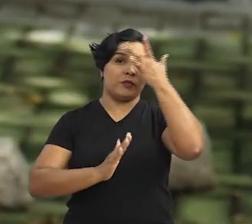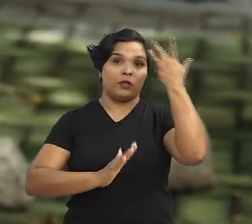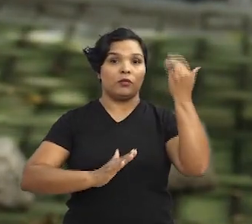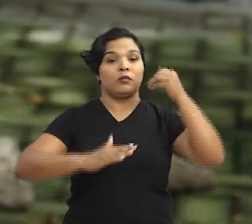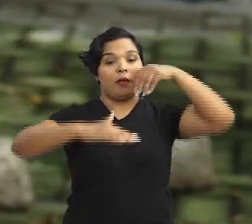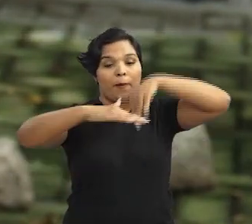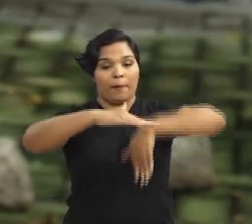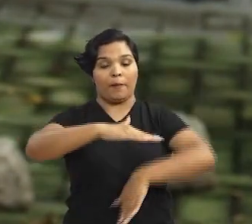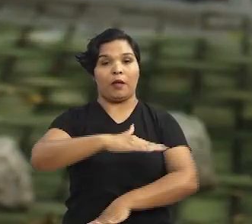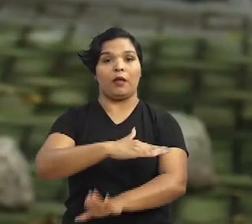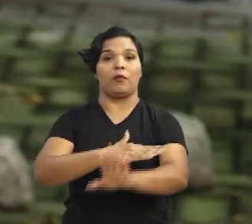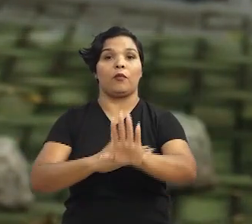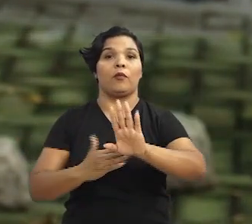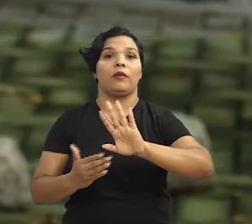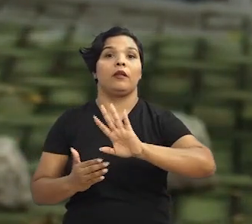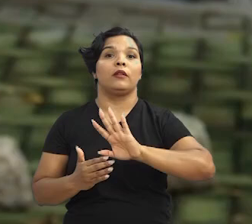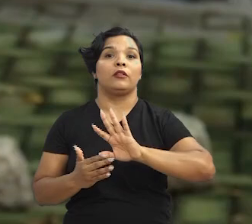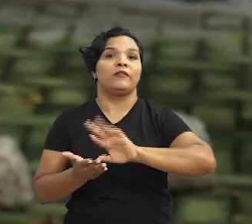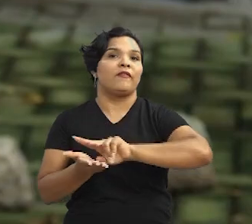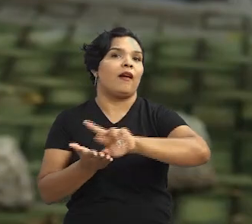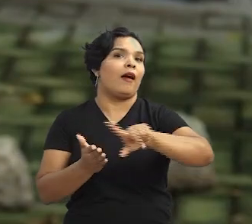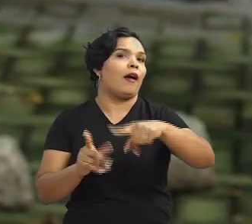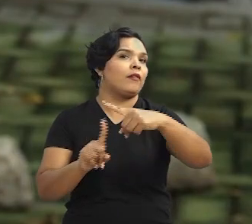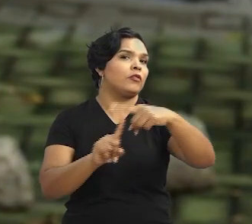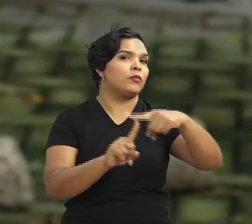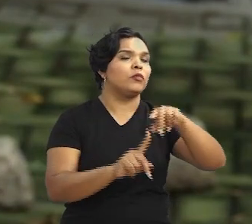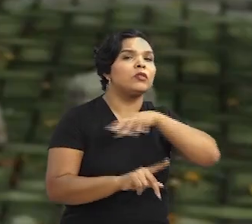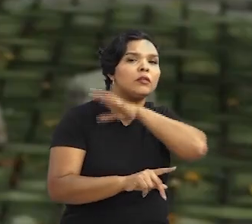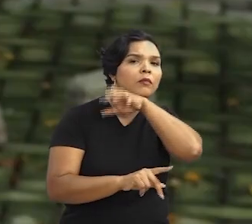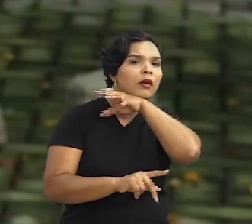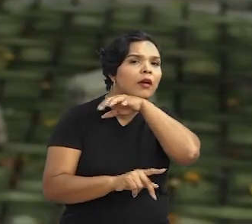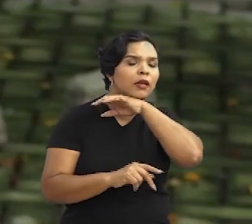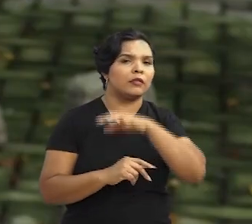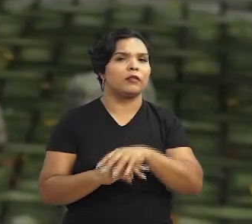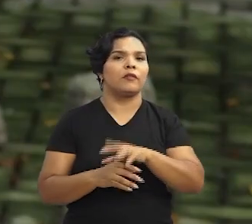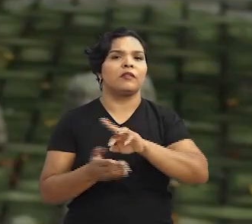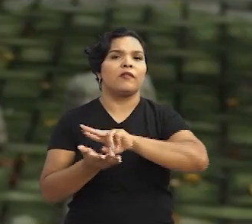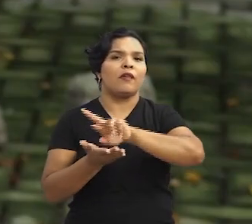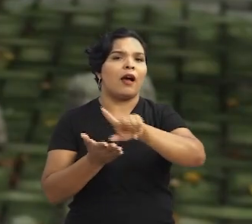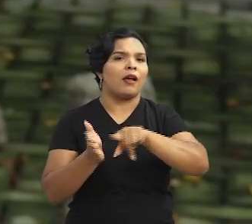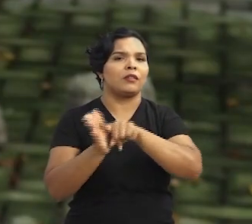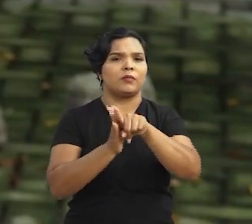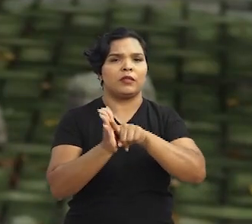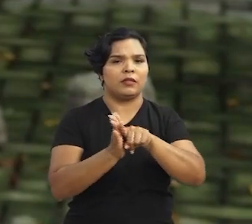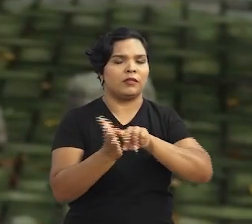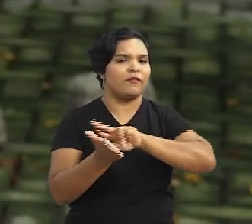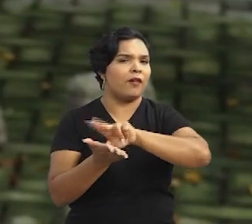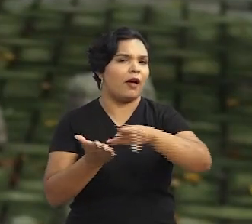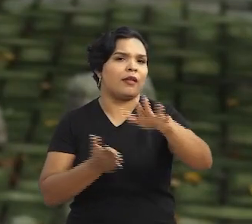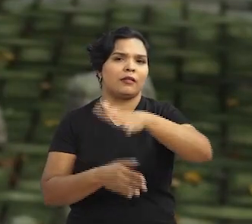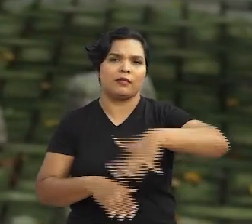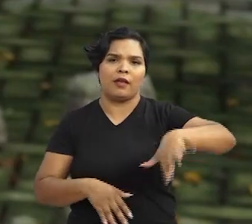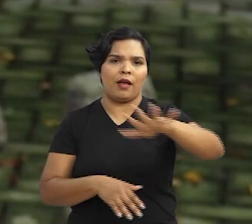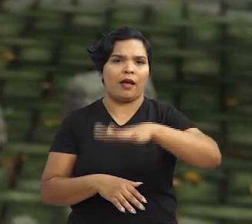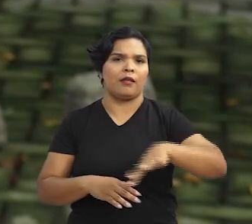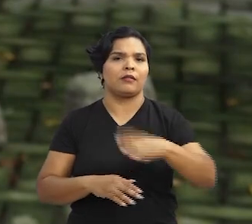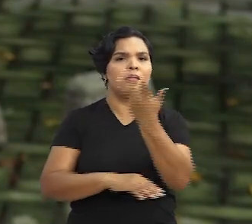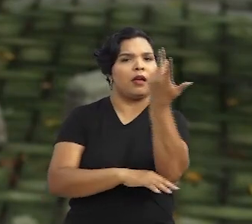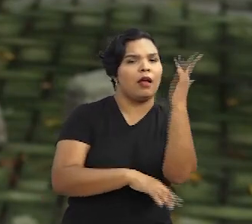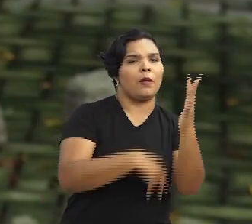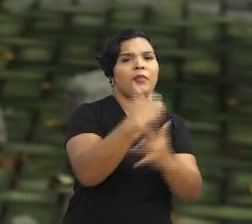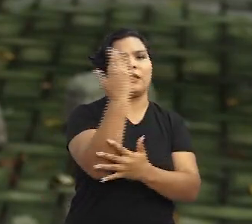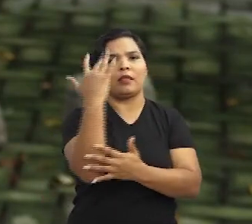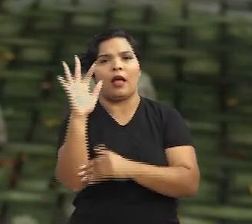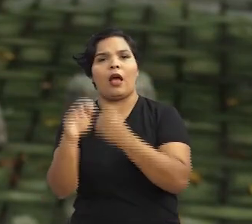já indicavam alta diversidade na área, né, de várias espécies, né? A universidade, ao longo do tempo, ela fez várias pesquisas lá em várias áreas, dentro da